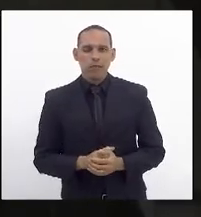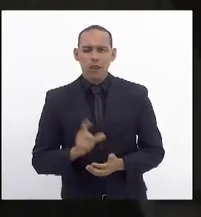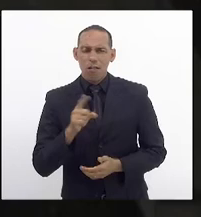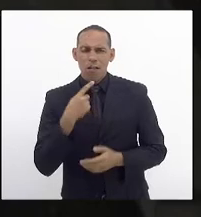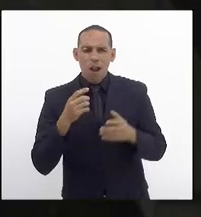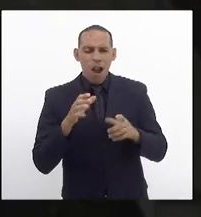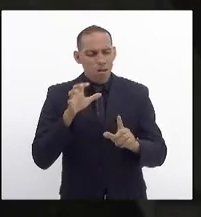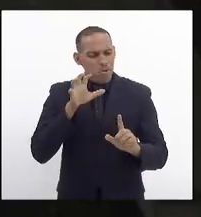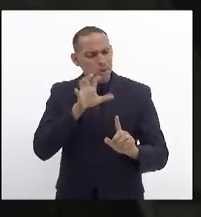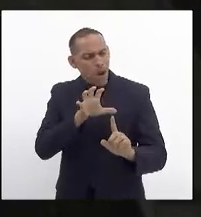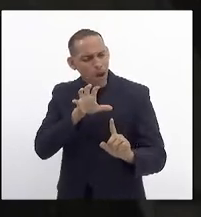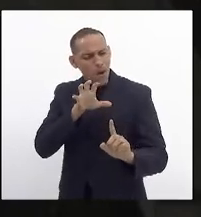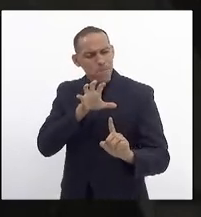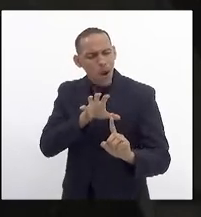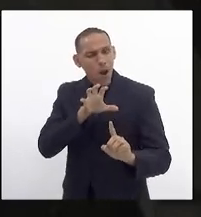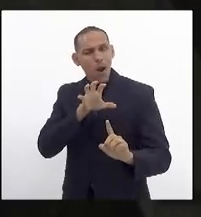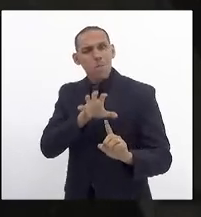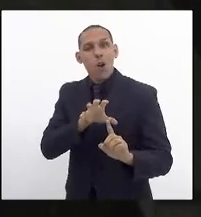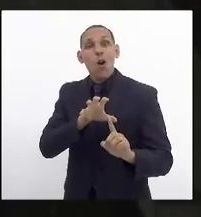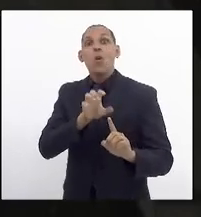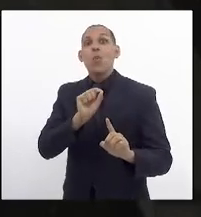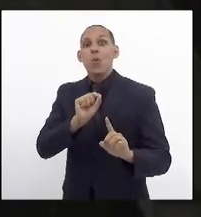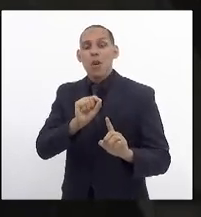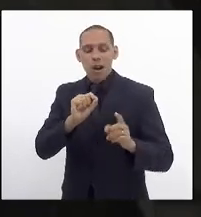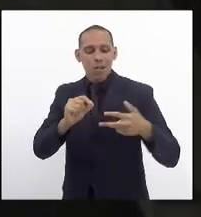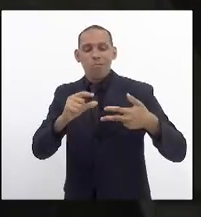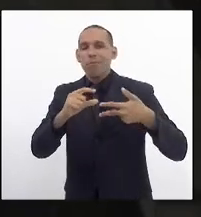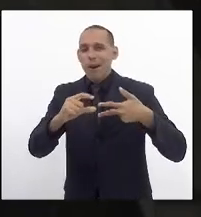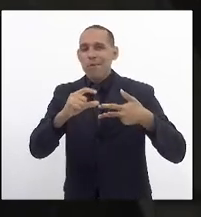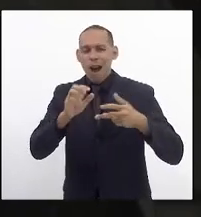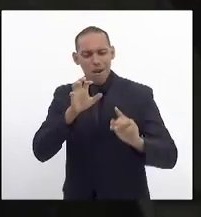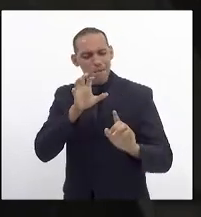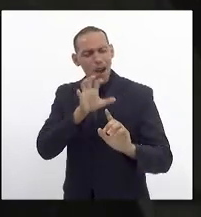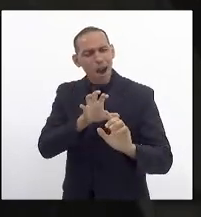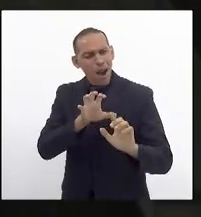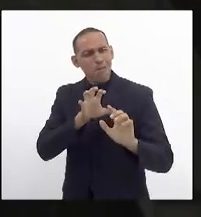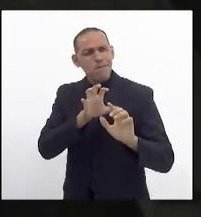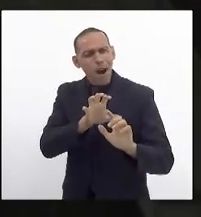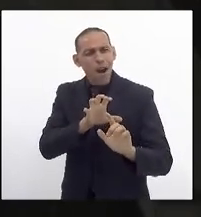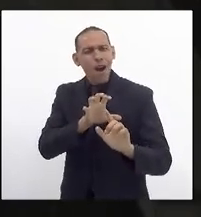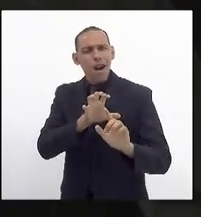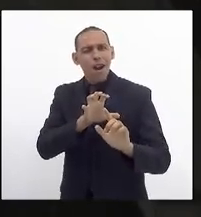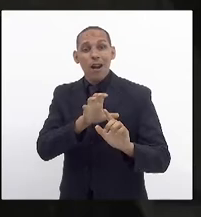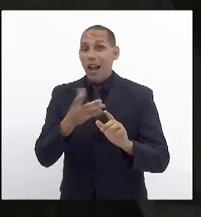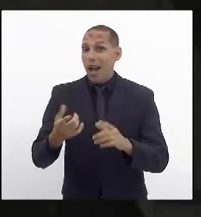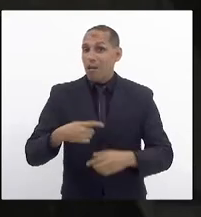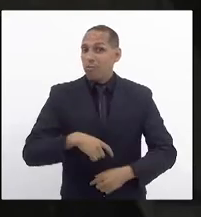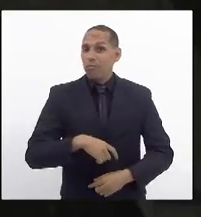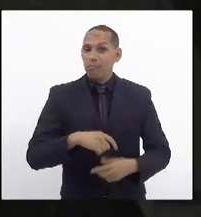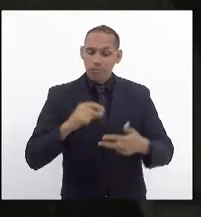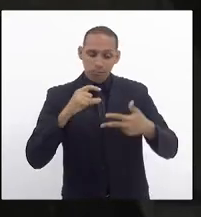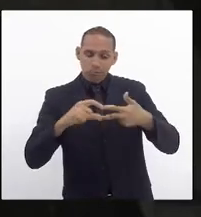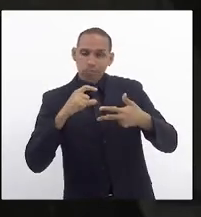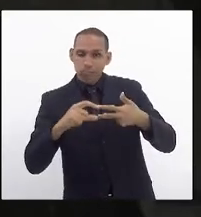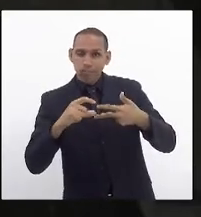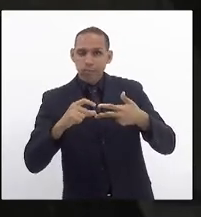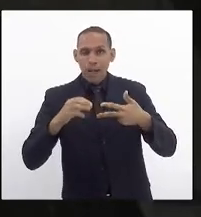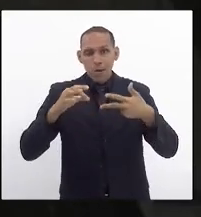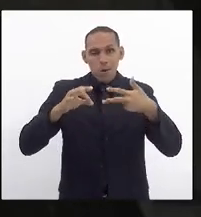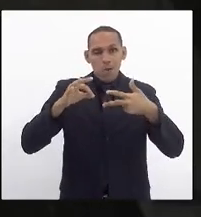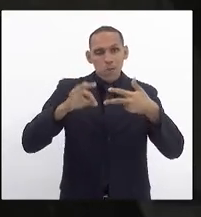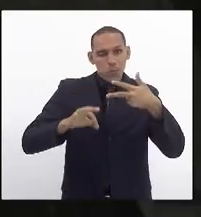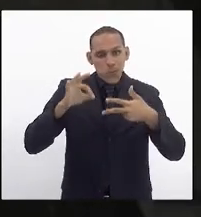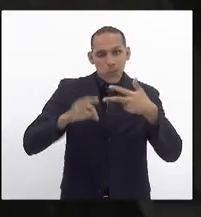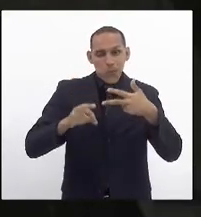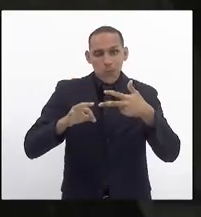pressão da sua casa no executivo houve um acordo entre o executivo e legislativo e o